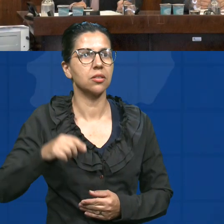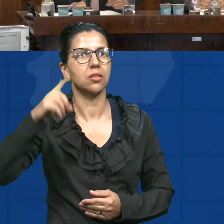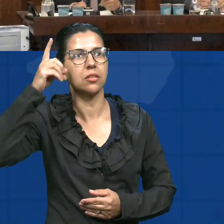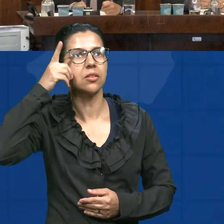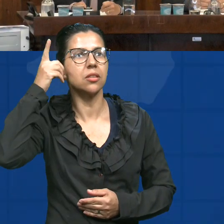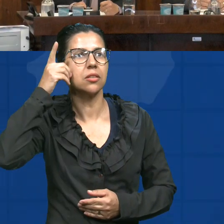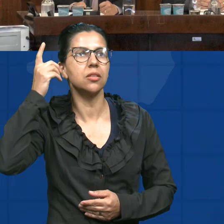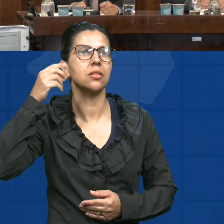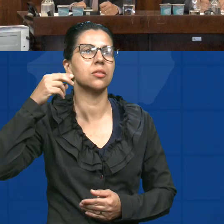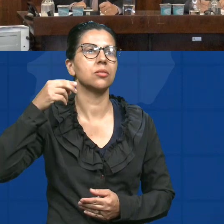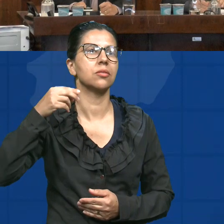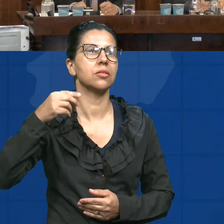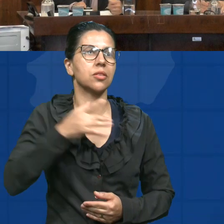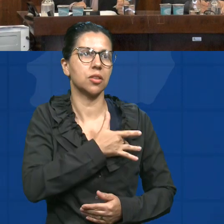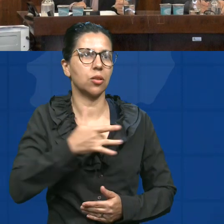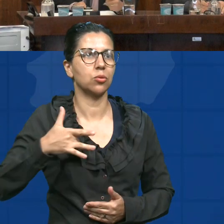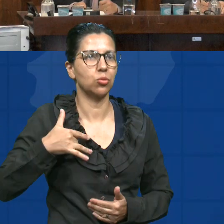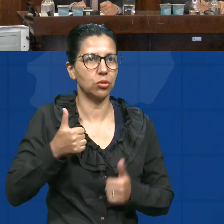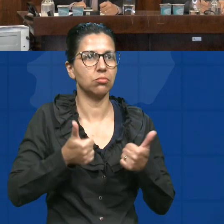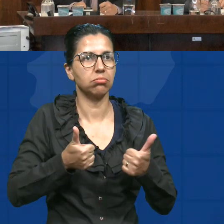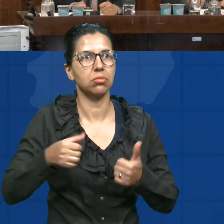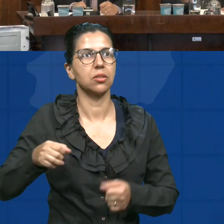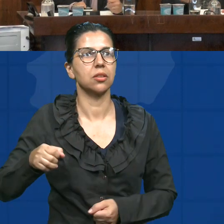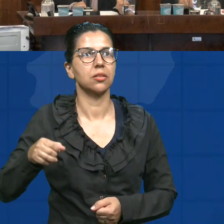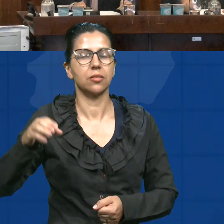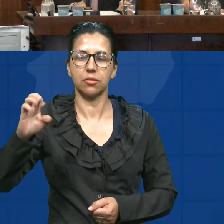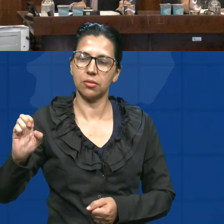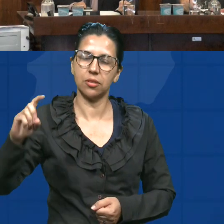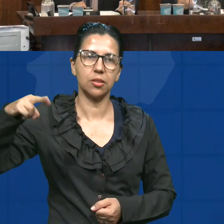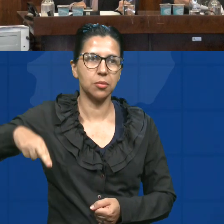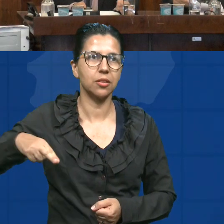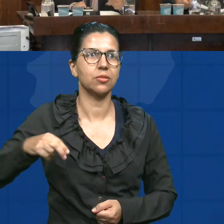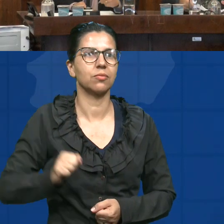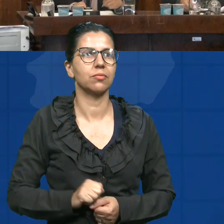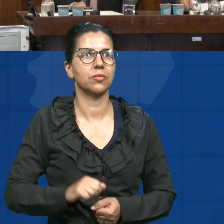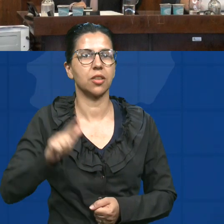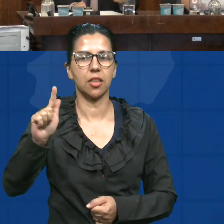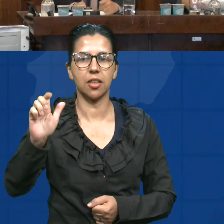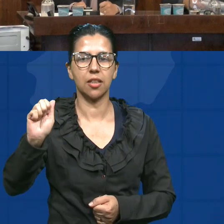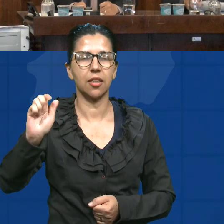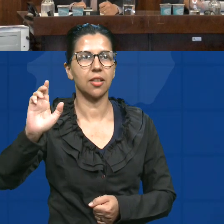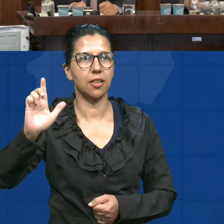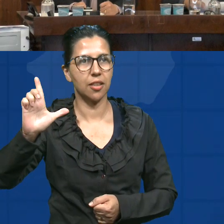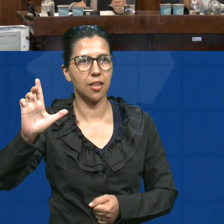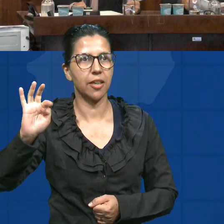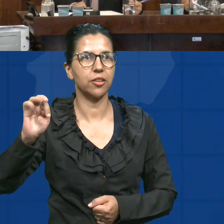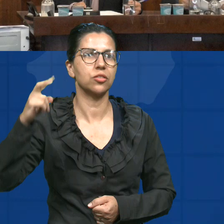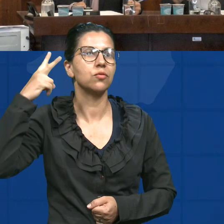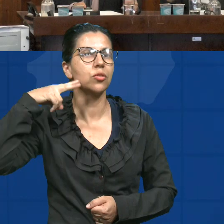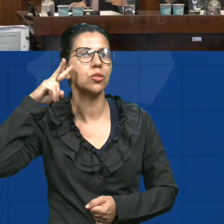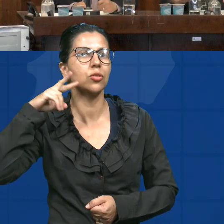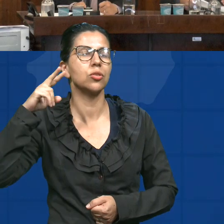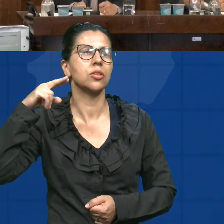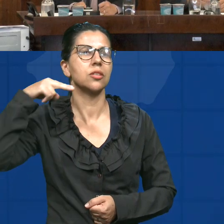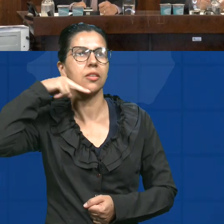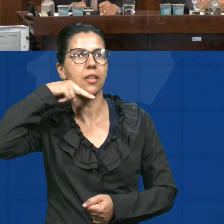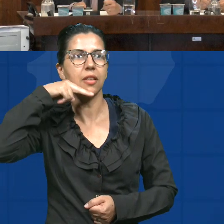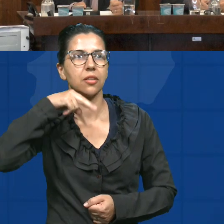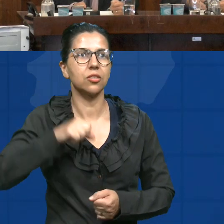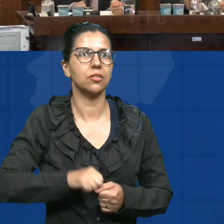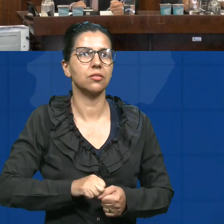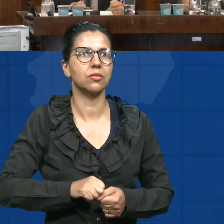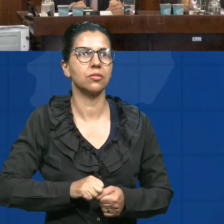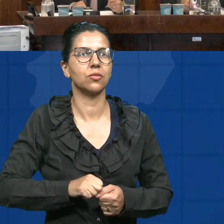vereador Eduardo Nascimento, presente. Vereador doutor Hélio Jaca, presente. Vereador Ivan Galete, vereador Luiz Eduardo Nardi, presente. Vereador